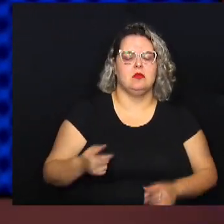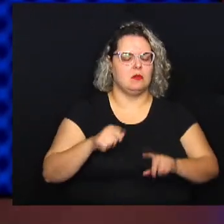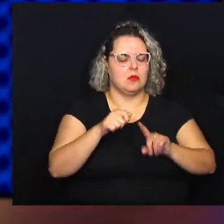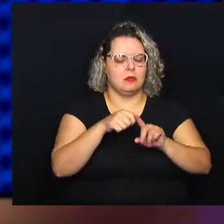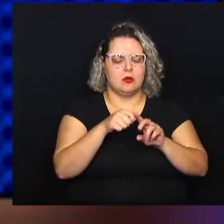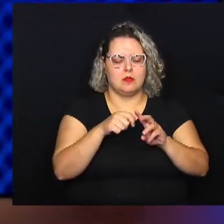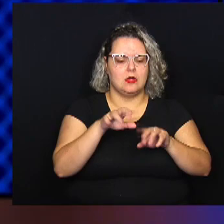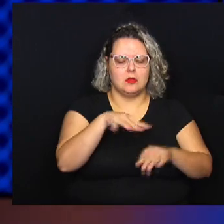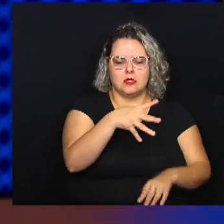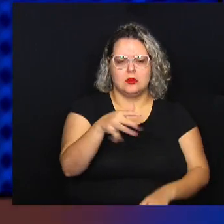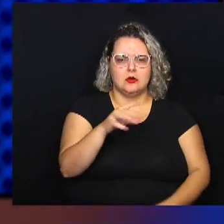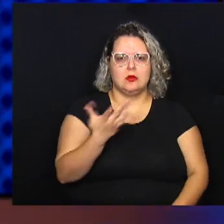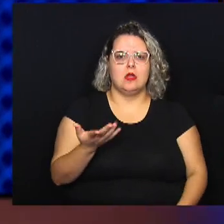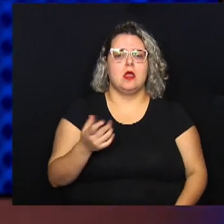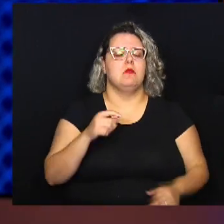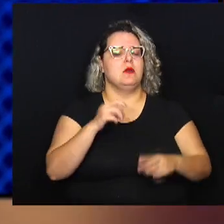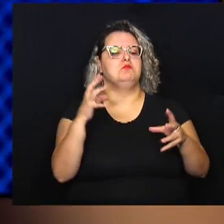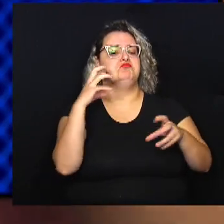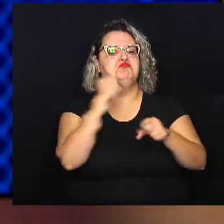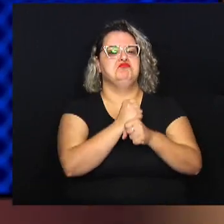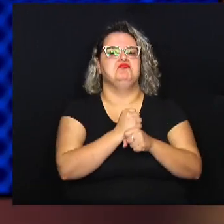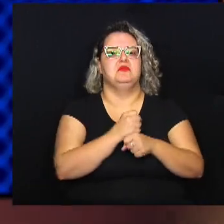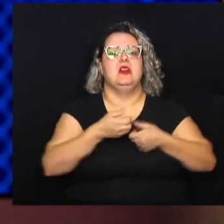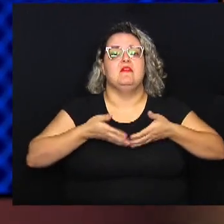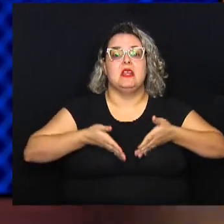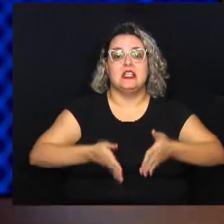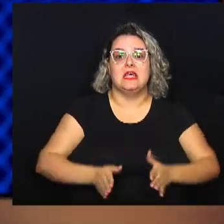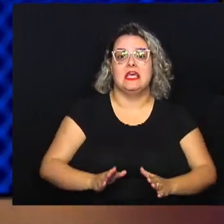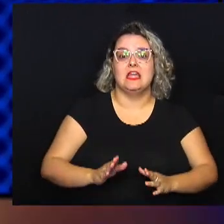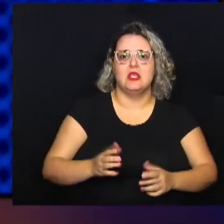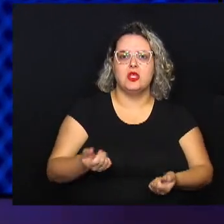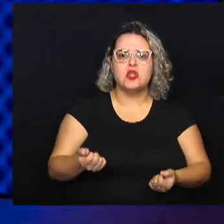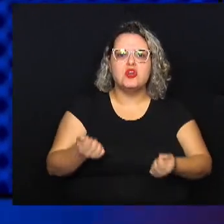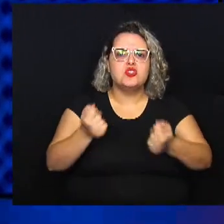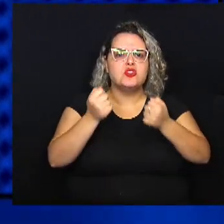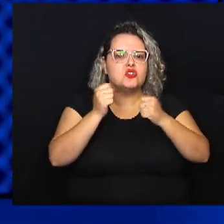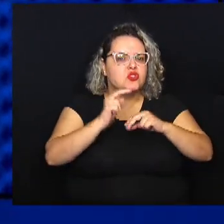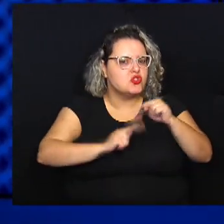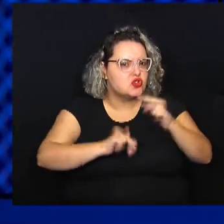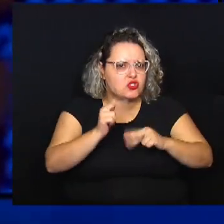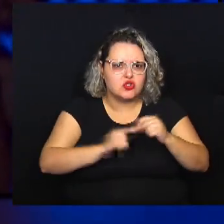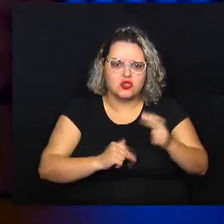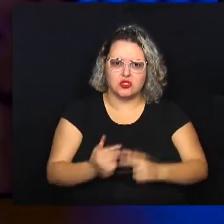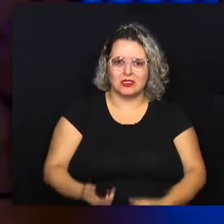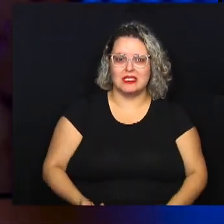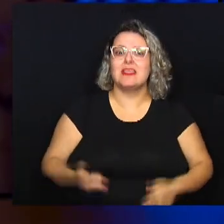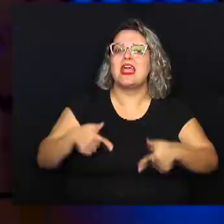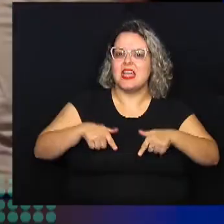os cálculos, ó, pelas minhas contas aqui, vai nascer em junho e é gêmeos. Eu falei, 2 não tem como, tá doido.